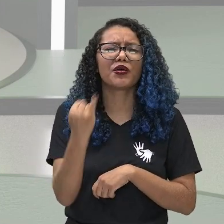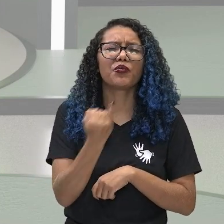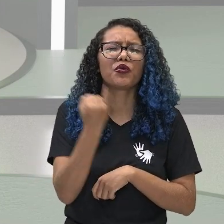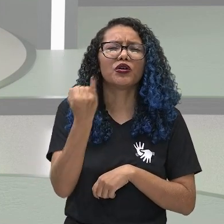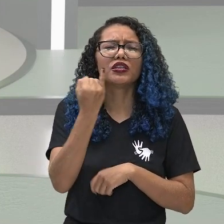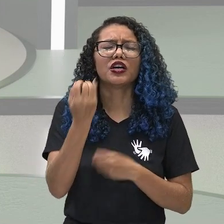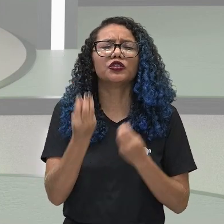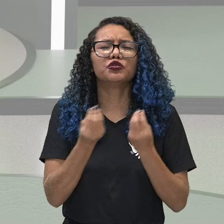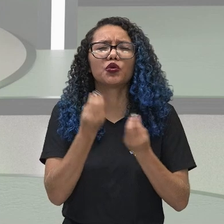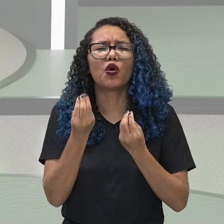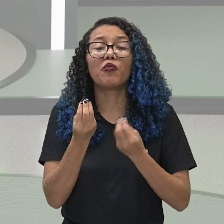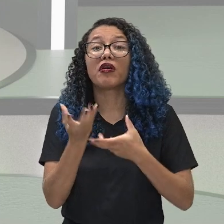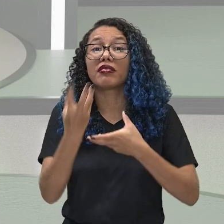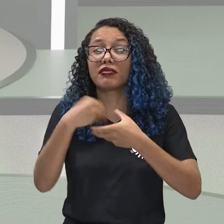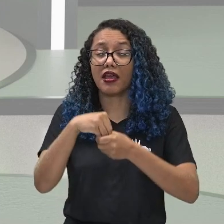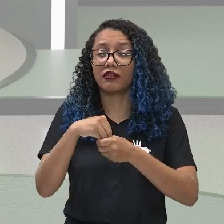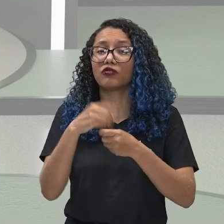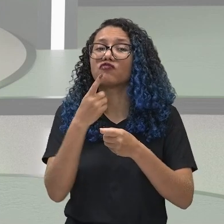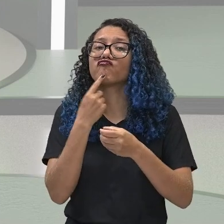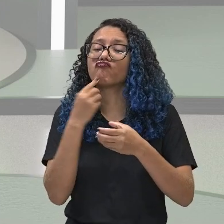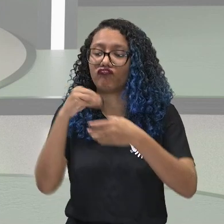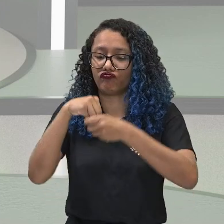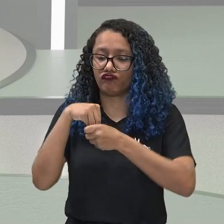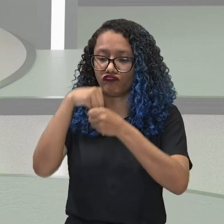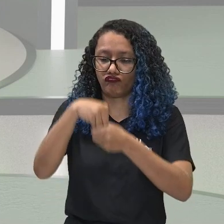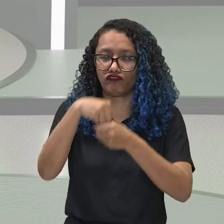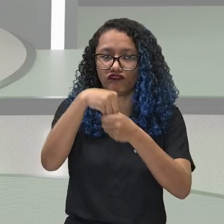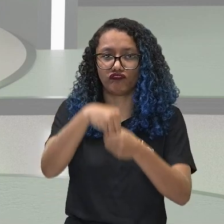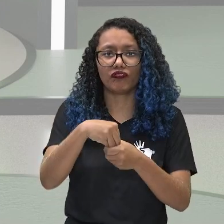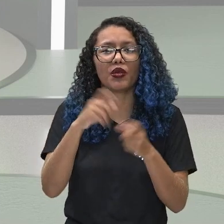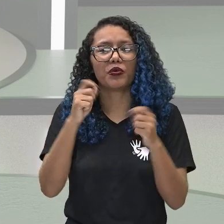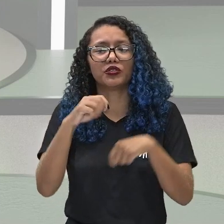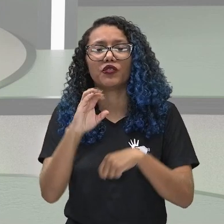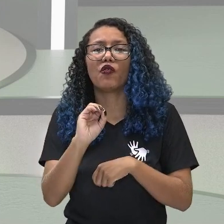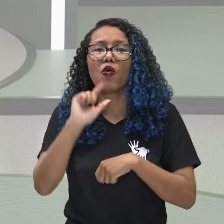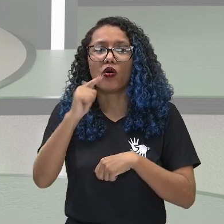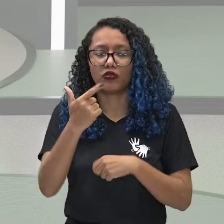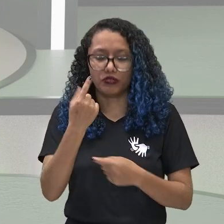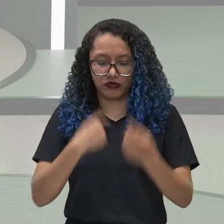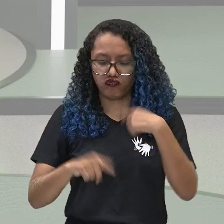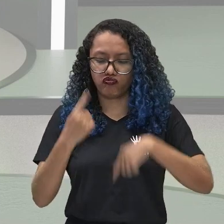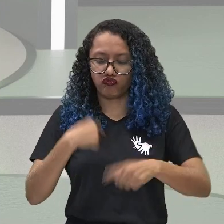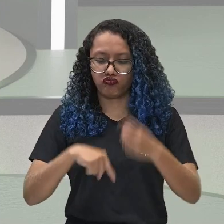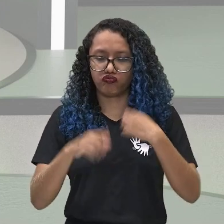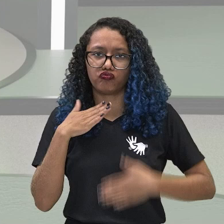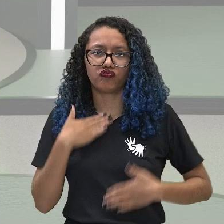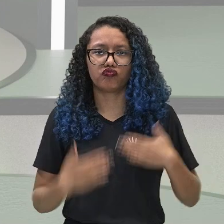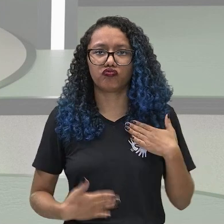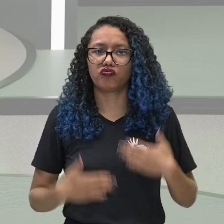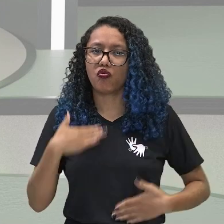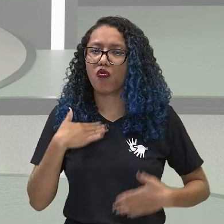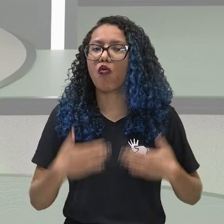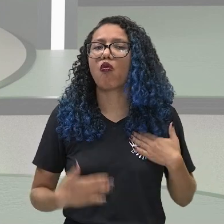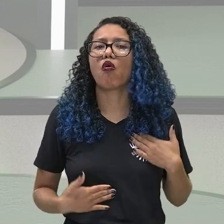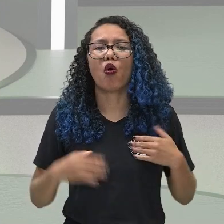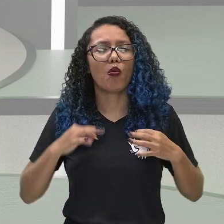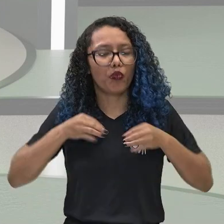nossa hemoglobina, fazendo a fixação do oxigênio, fazendo esse